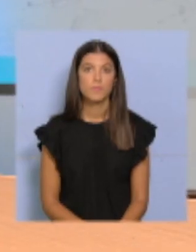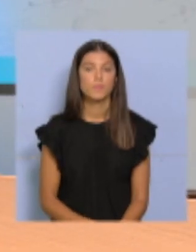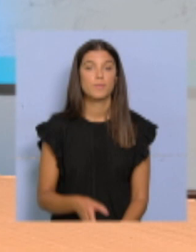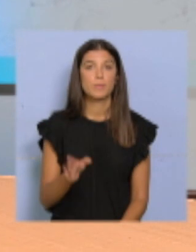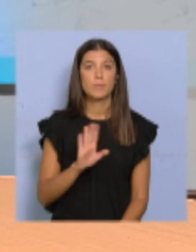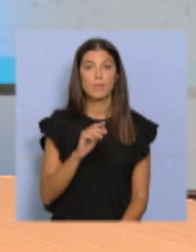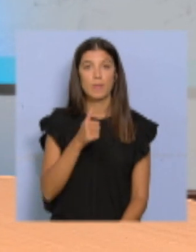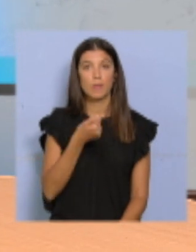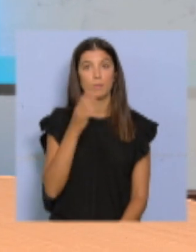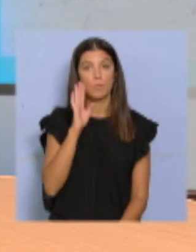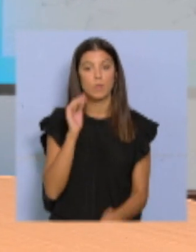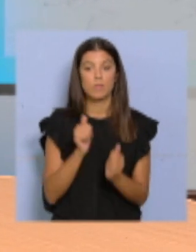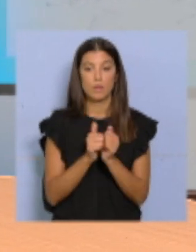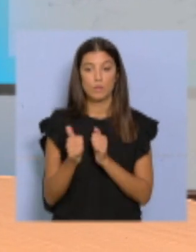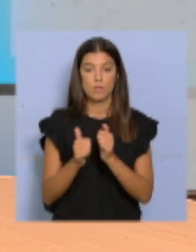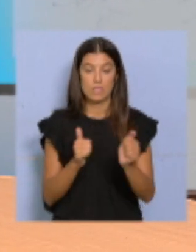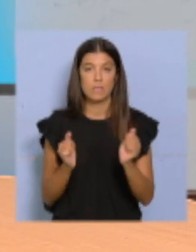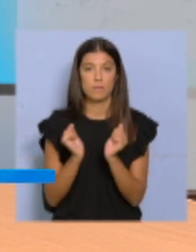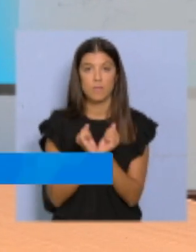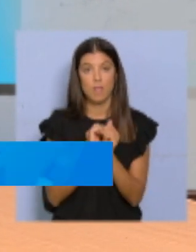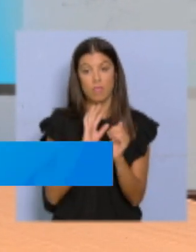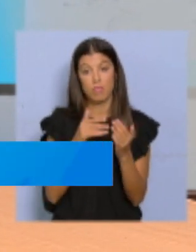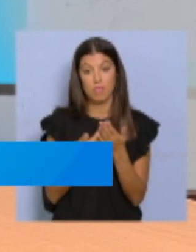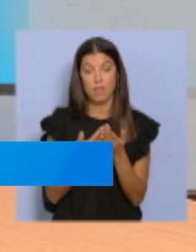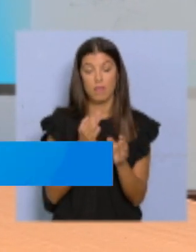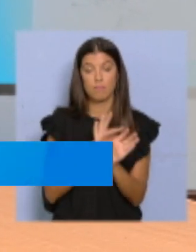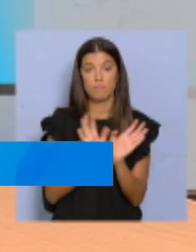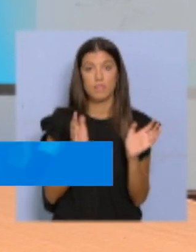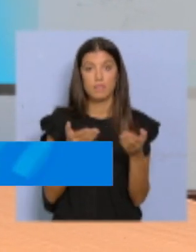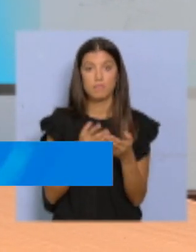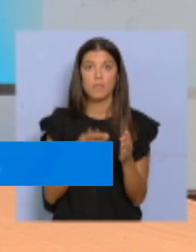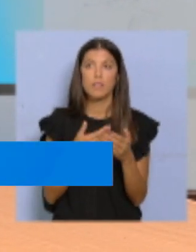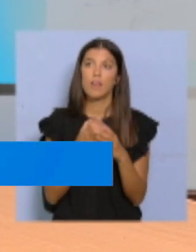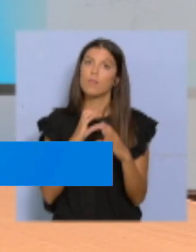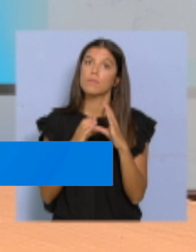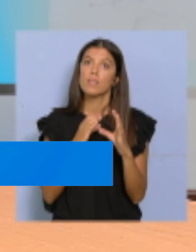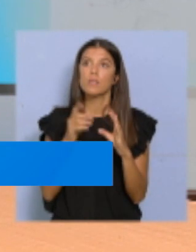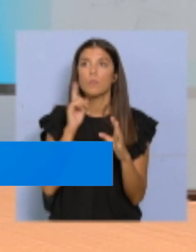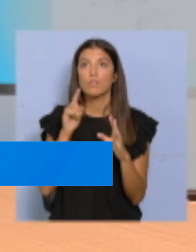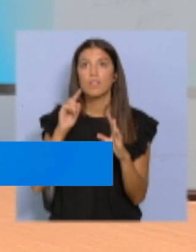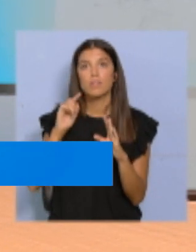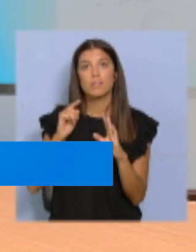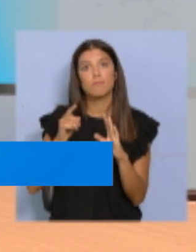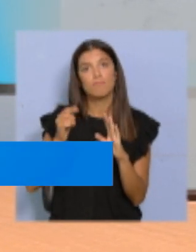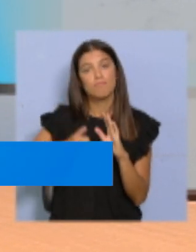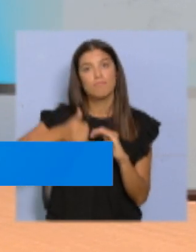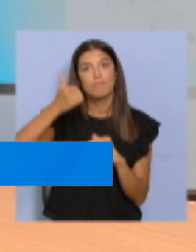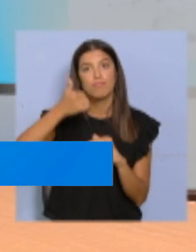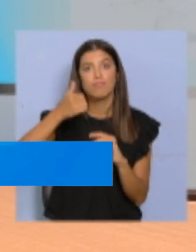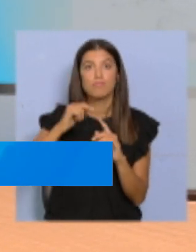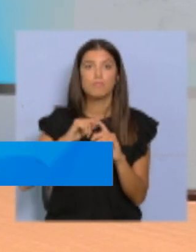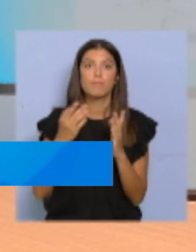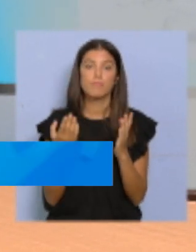Olá, muito boa tarde. Os distanciamentos sociais provocados pela pandemia deram à comunicação relevância crescente, sendo o meio para a realização